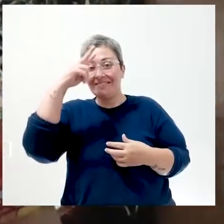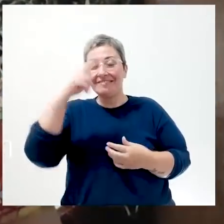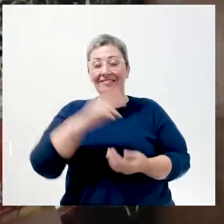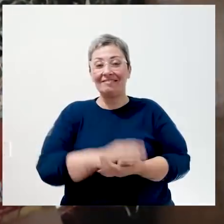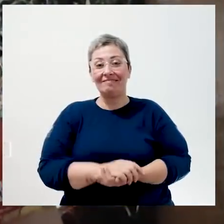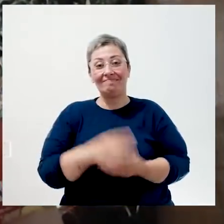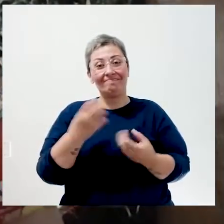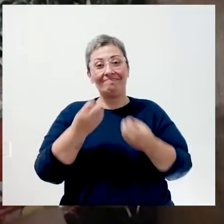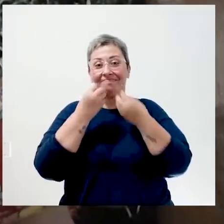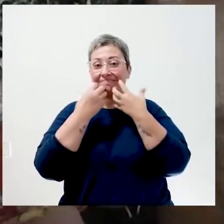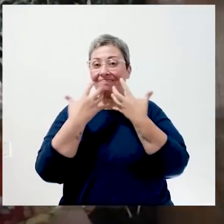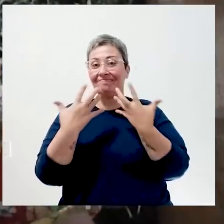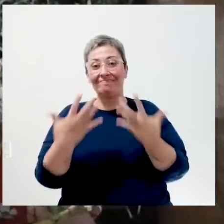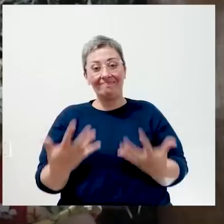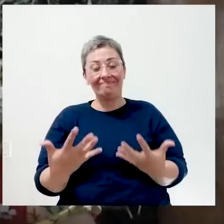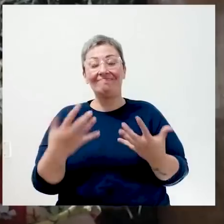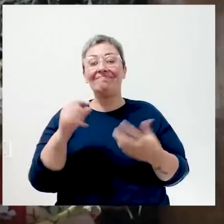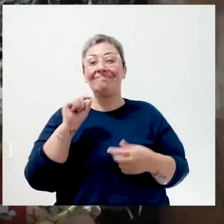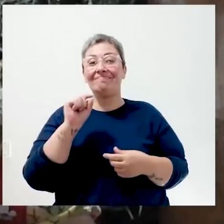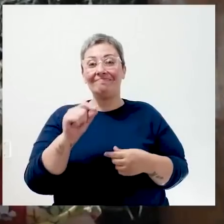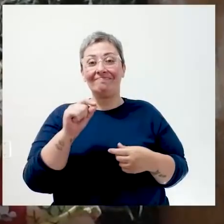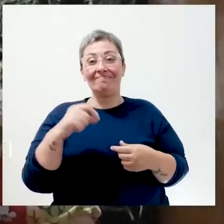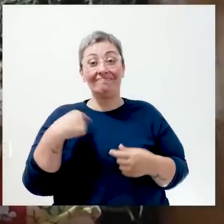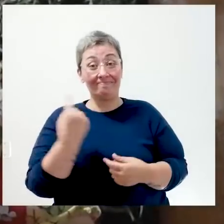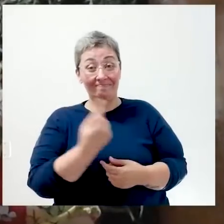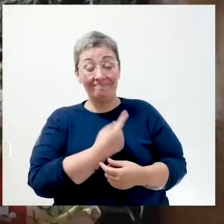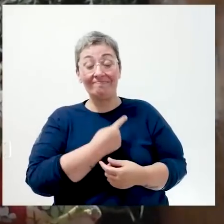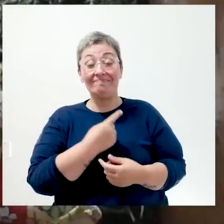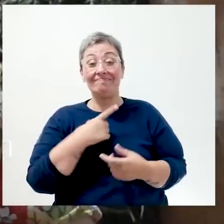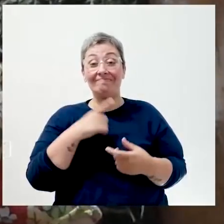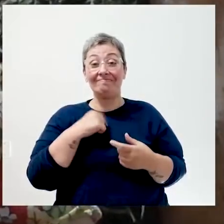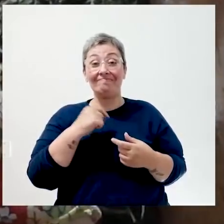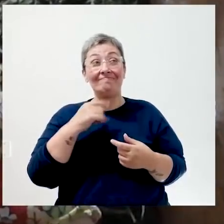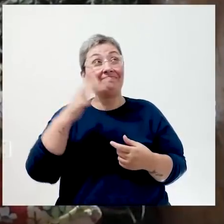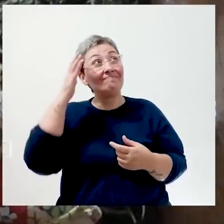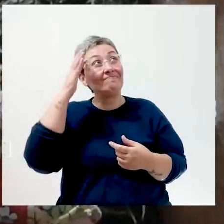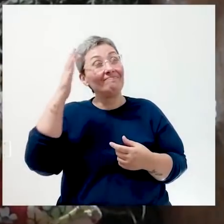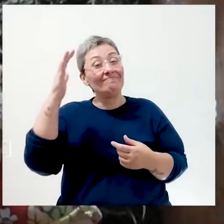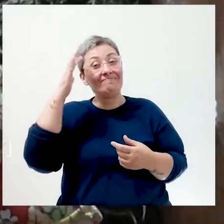lembrar e é bom demais a gente